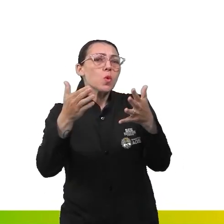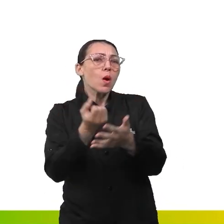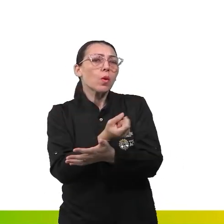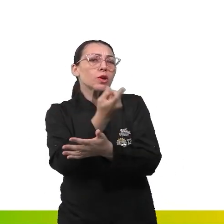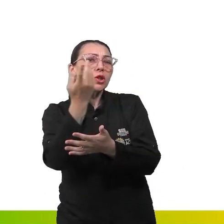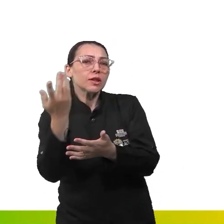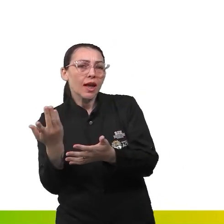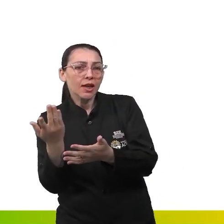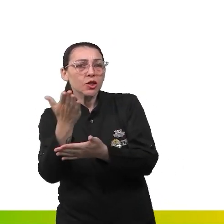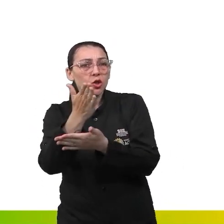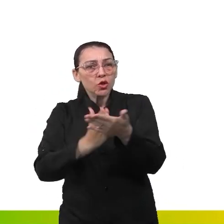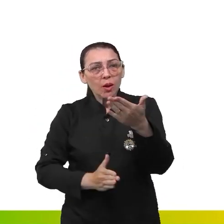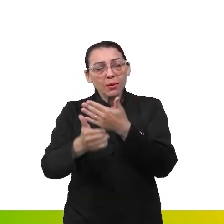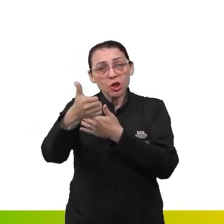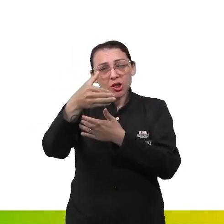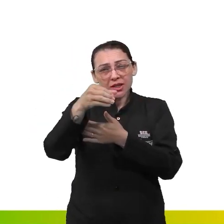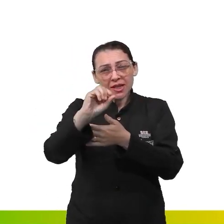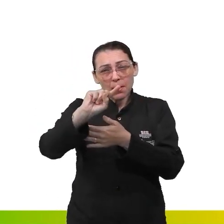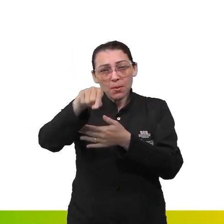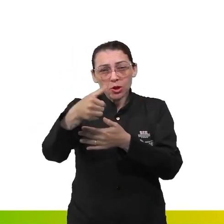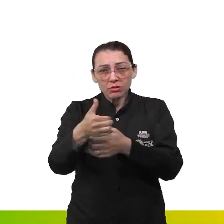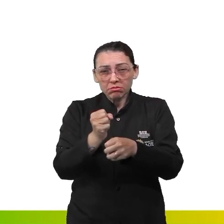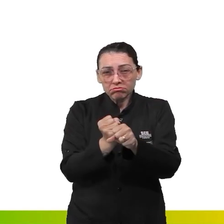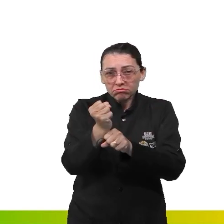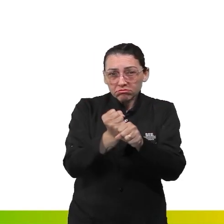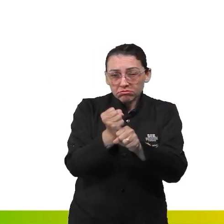quantidade restante após 10 anos?